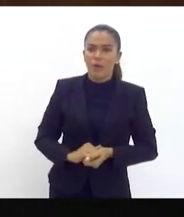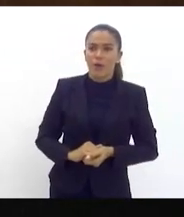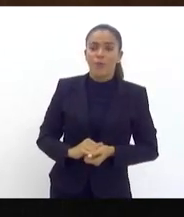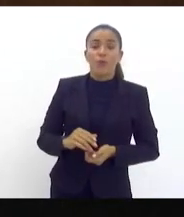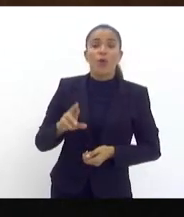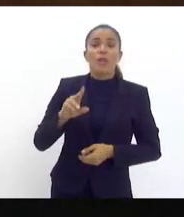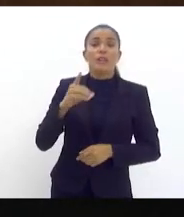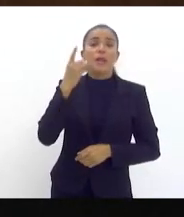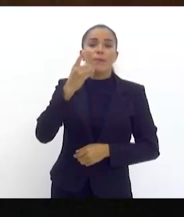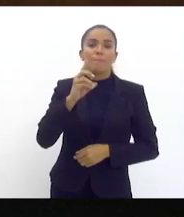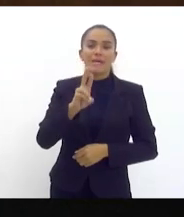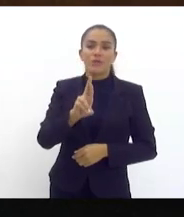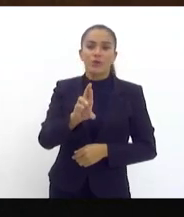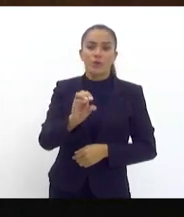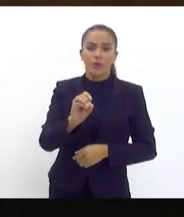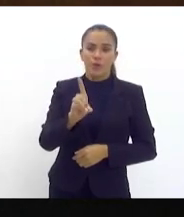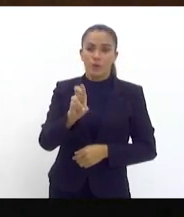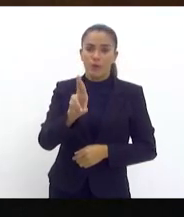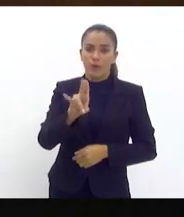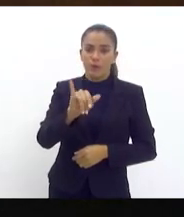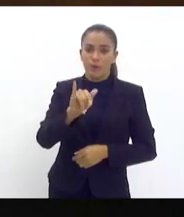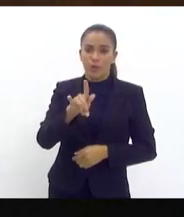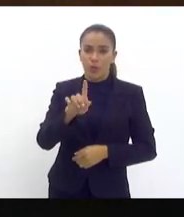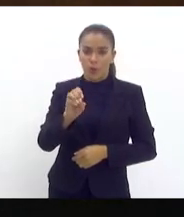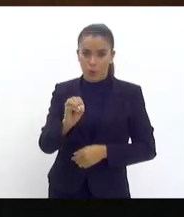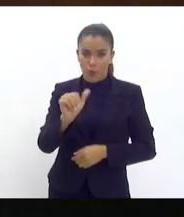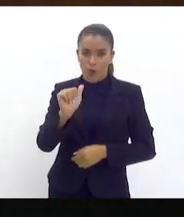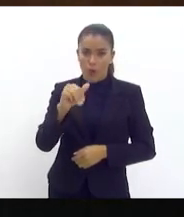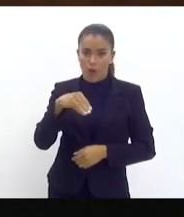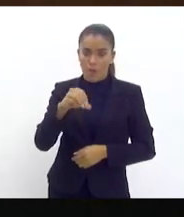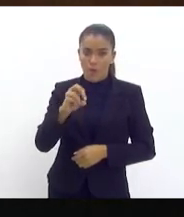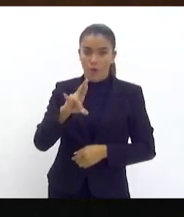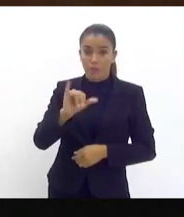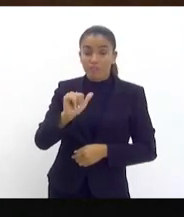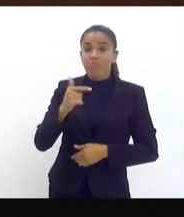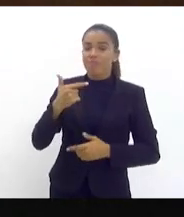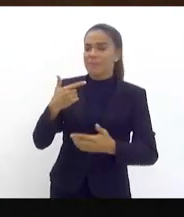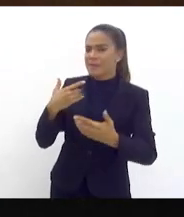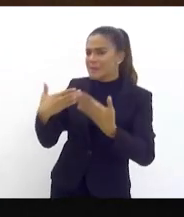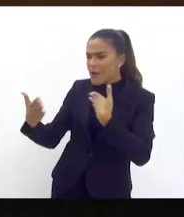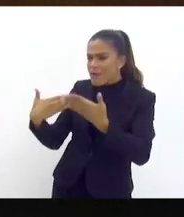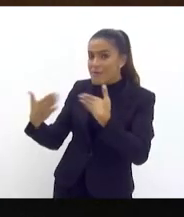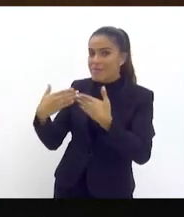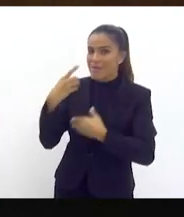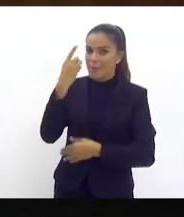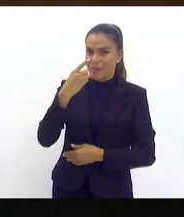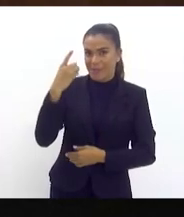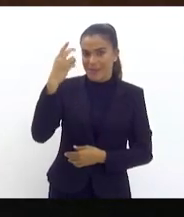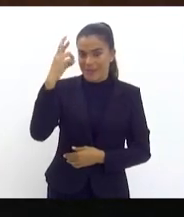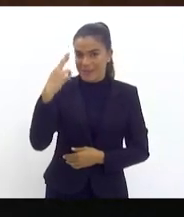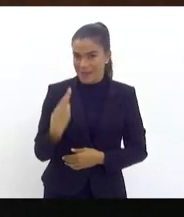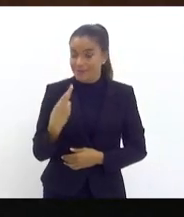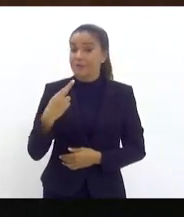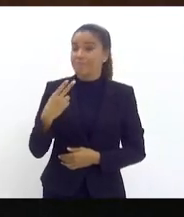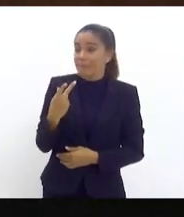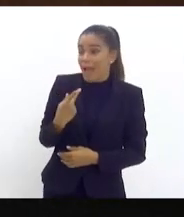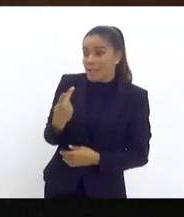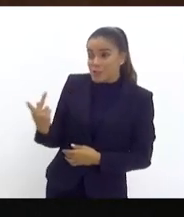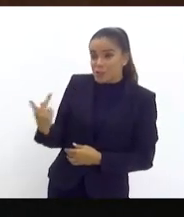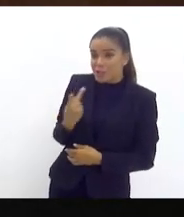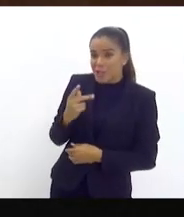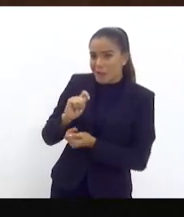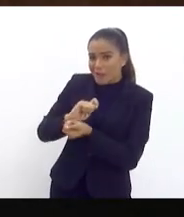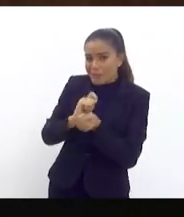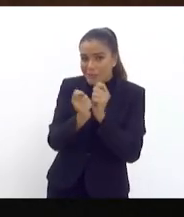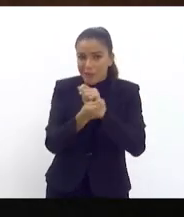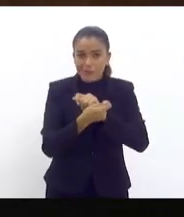Amorim, e aí, trabalhando aqui no consenso com a deputada Renata, deputado, da gente dela